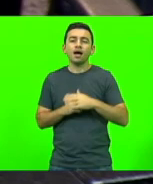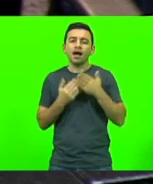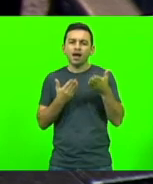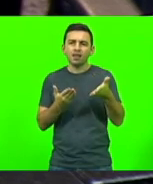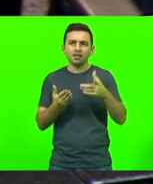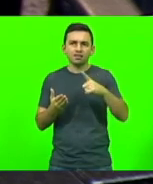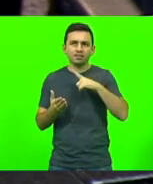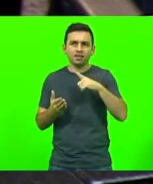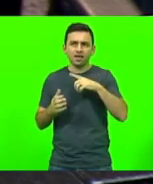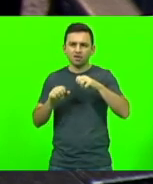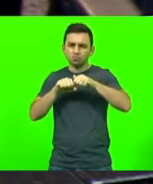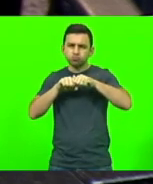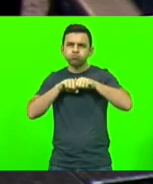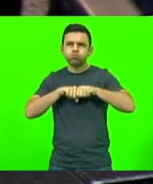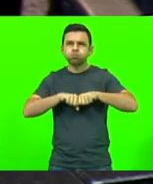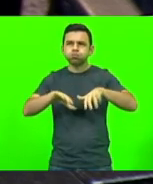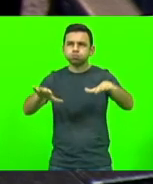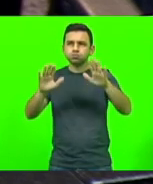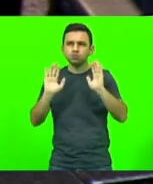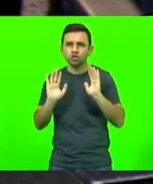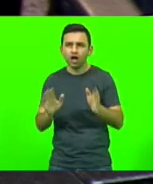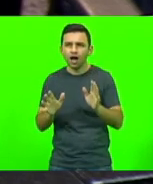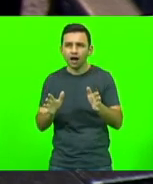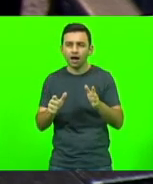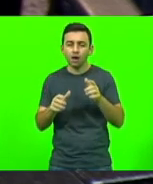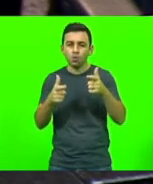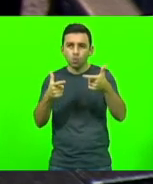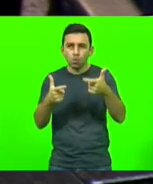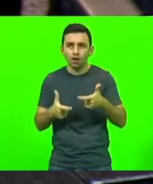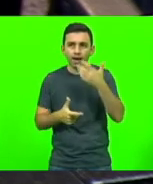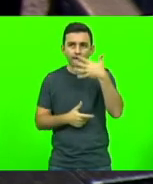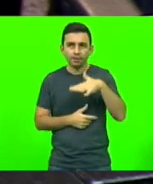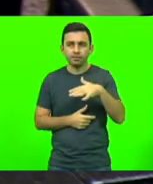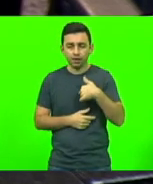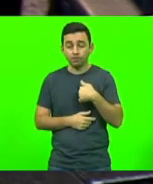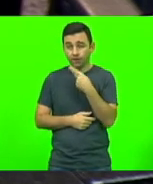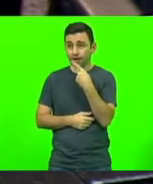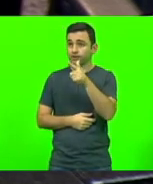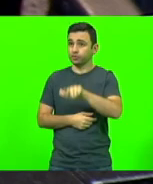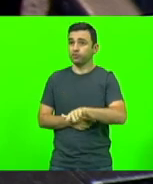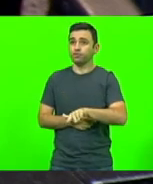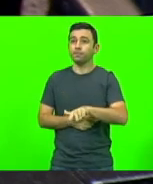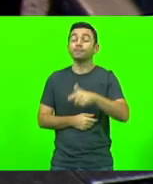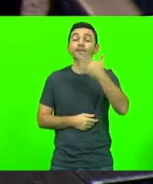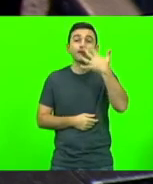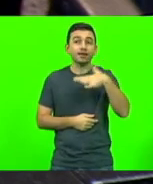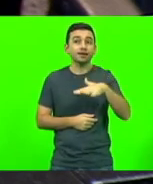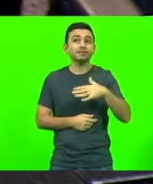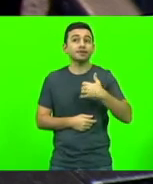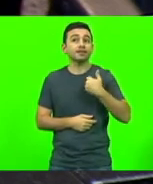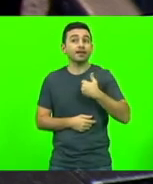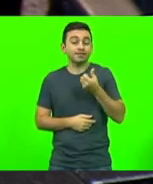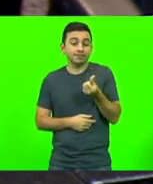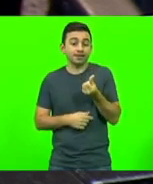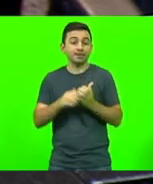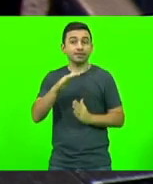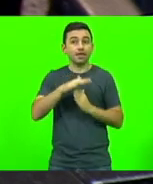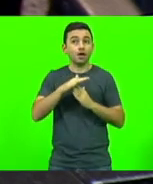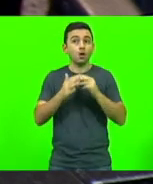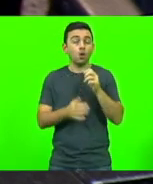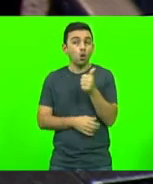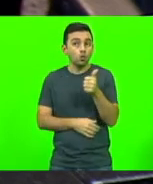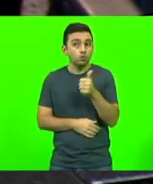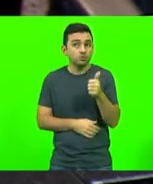transmissão generalizada onde a criança reside. Eu vou repetir. Criança de 6 a 11 anos para a